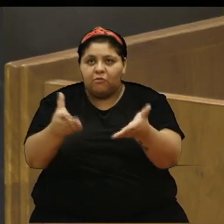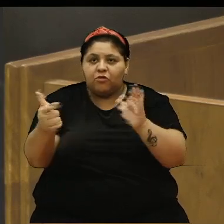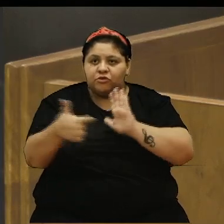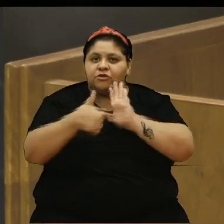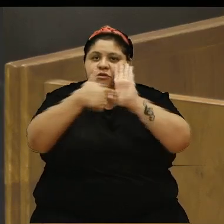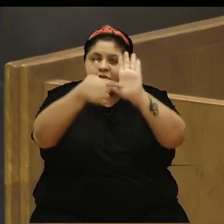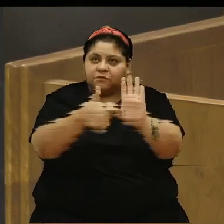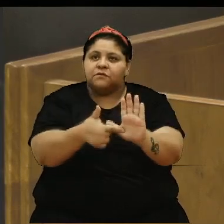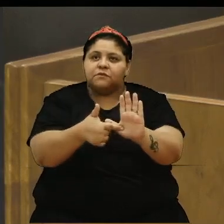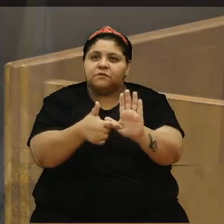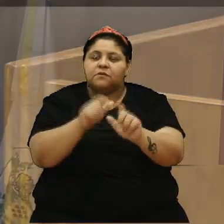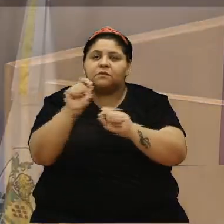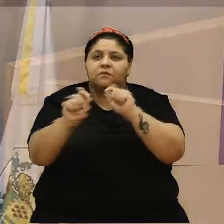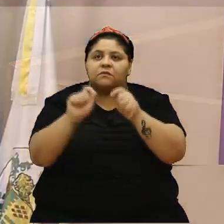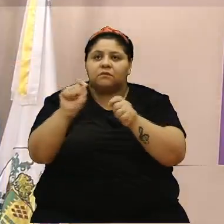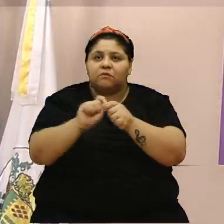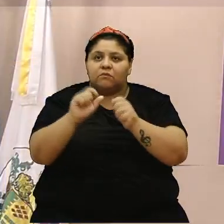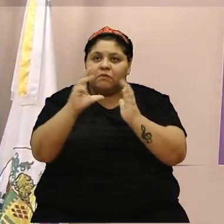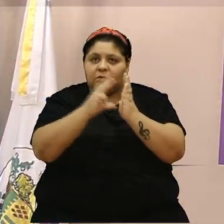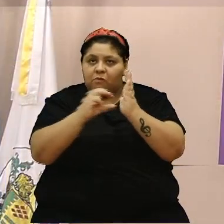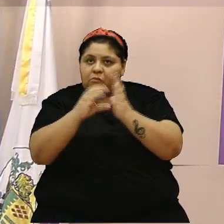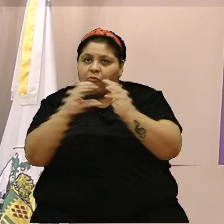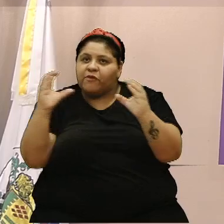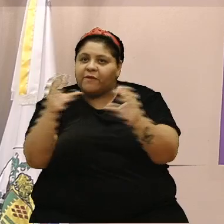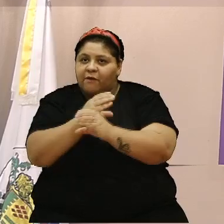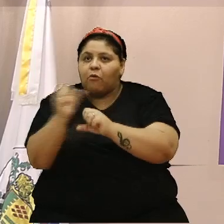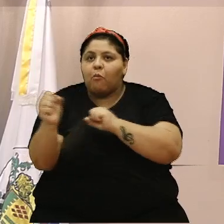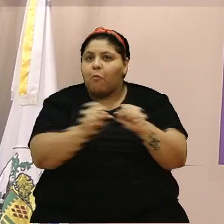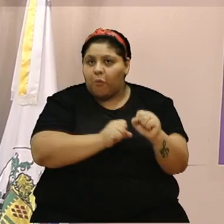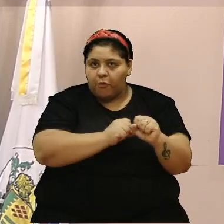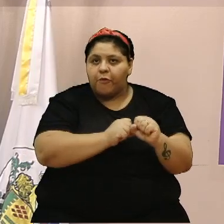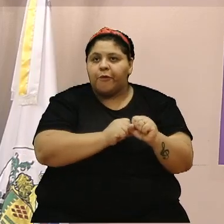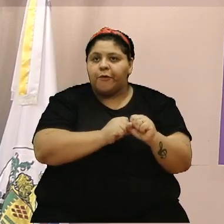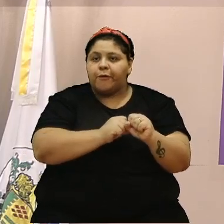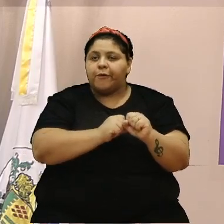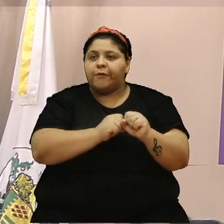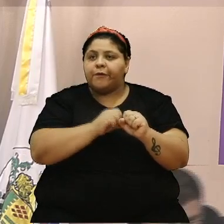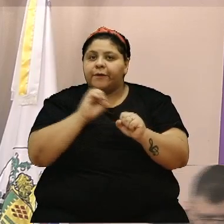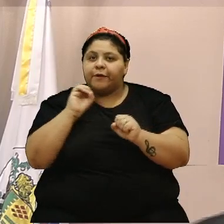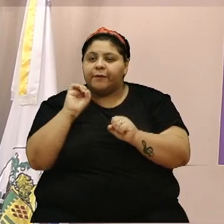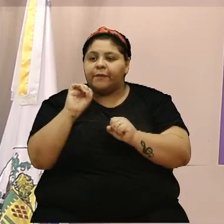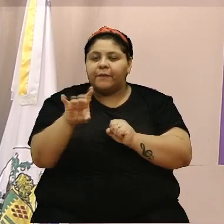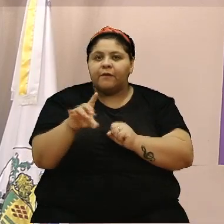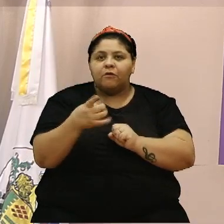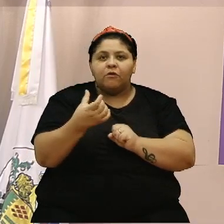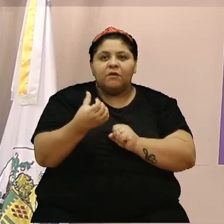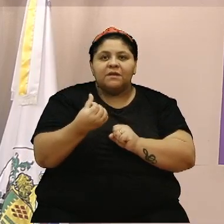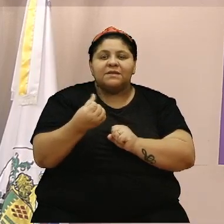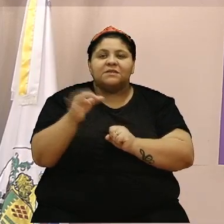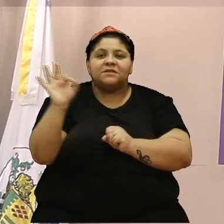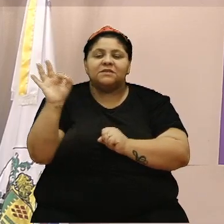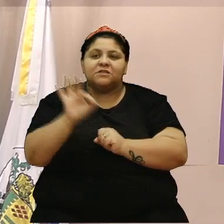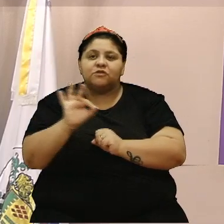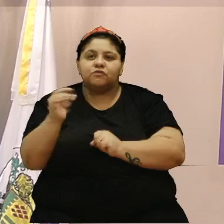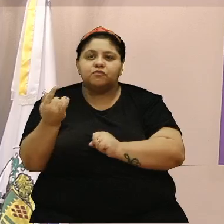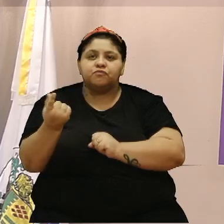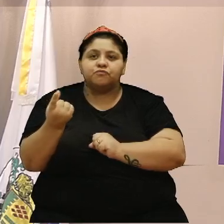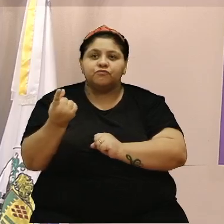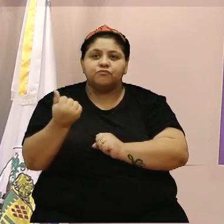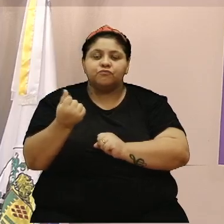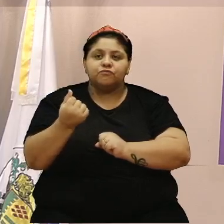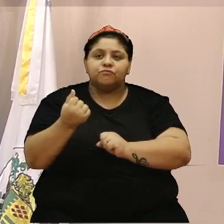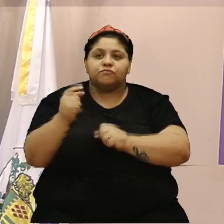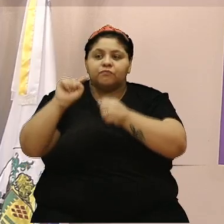tela aí, quem faz pelo modelo completo pode destinar até 6% do valor para os